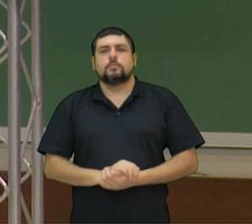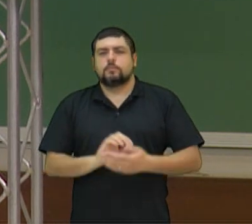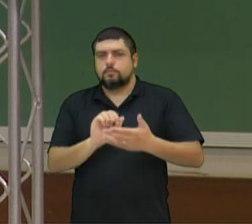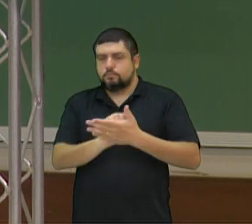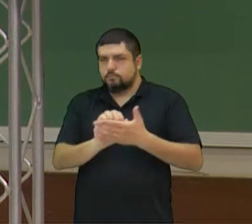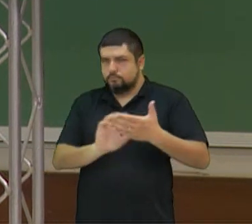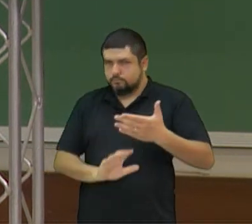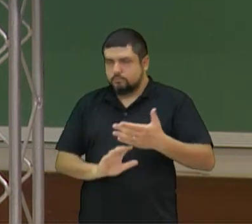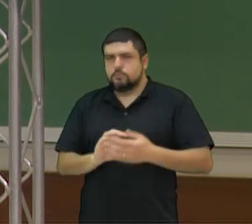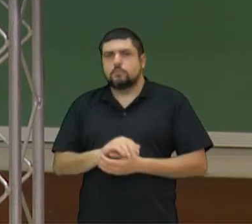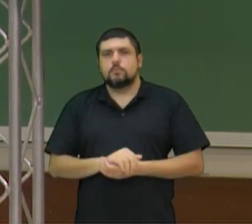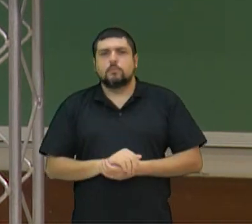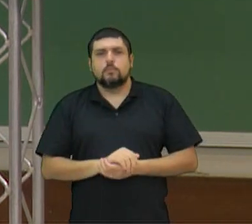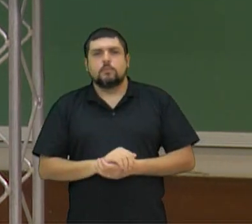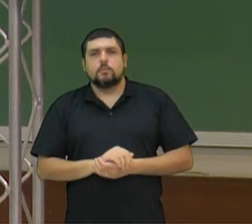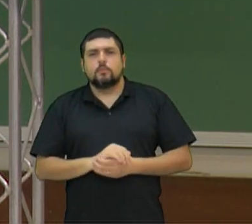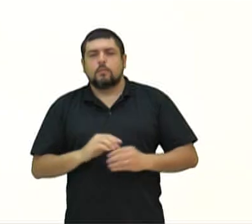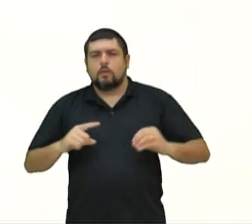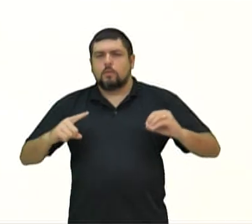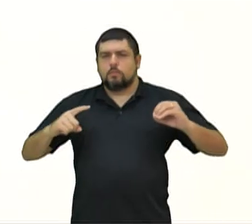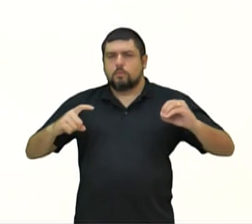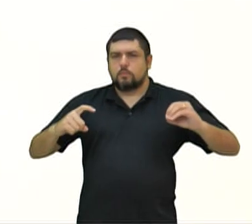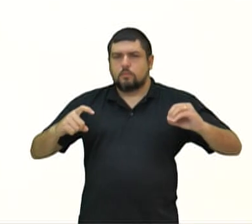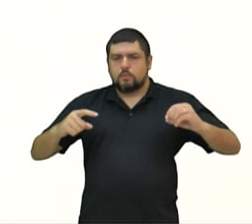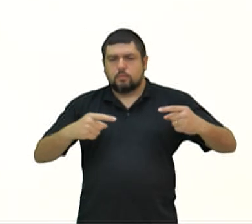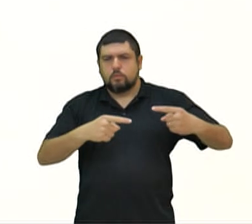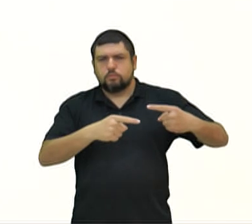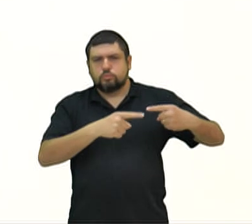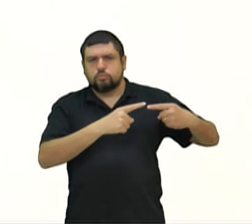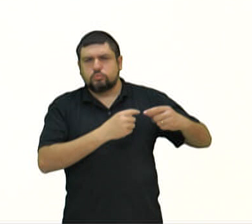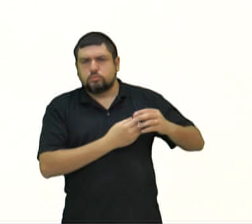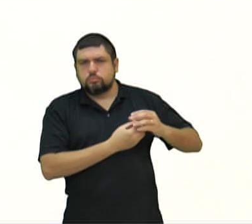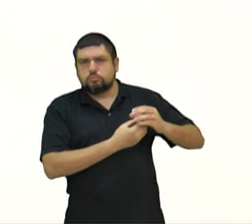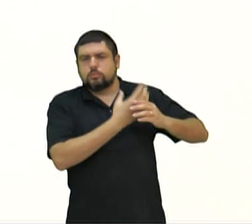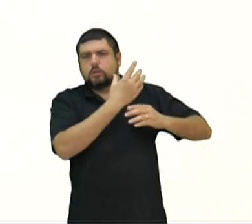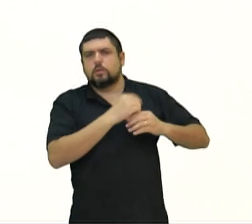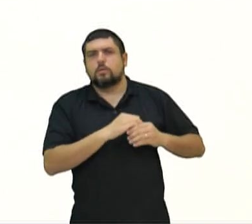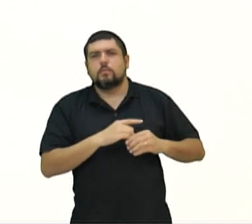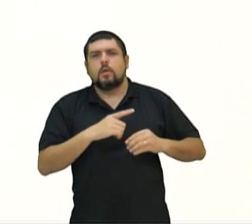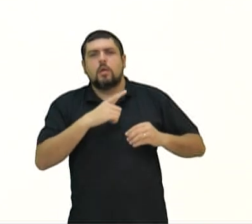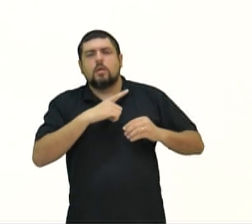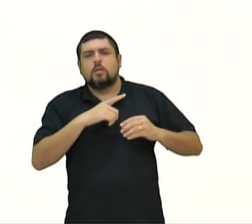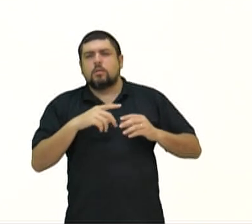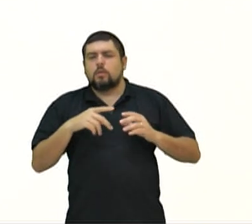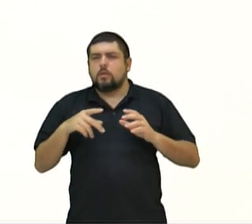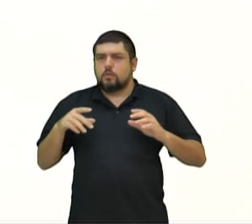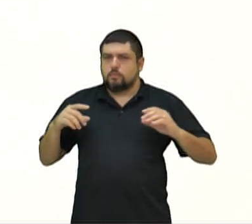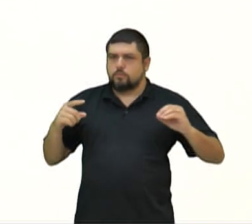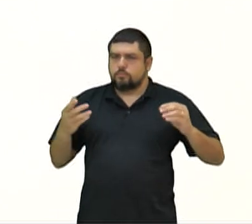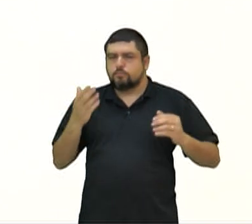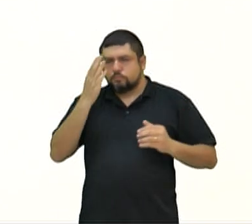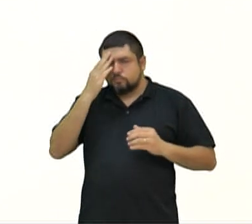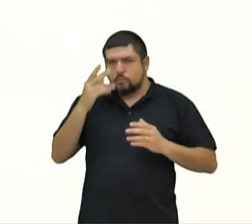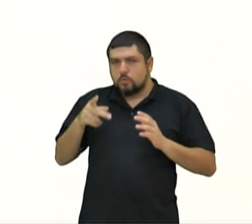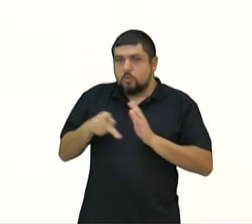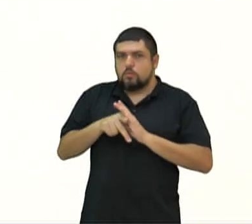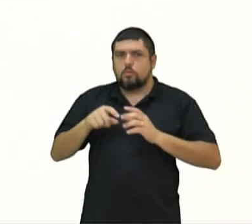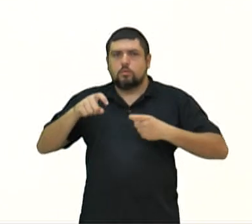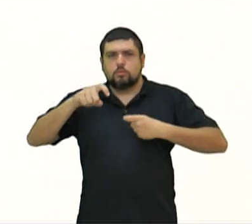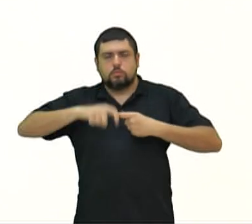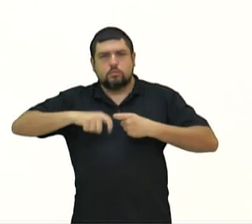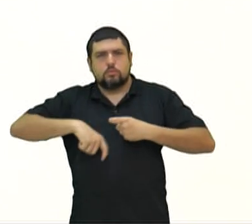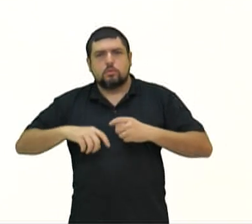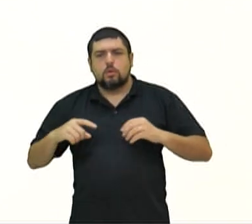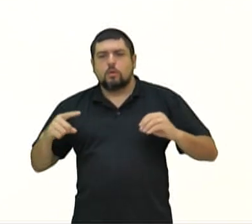Exercício. A gametogênese é um dos mecanismos existentes em organismos de reprodução sexuada e permite a formação de